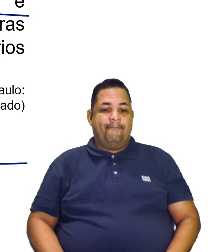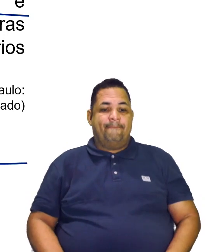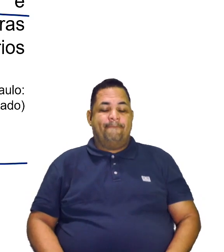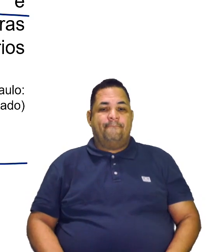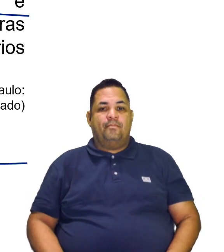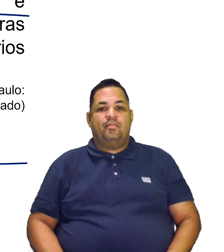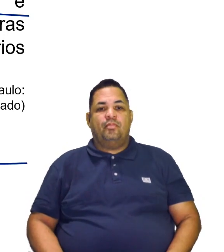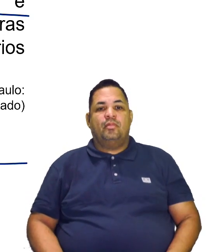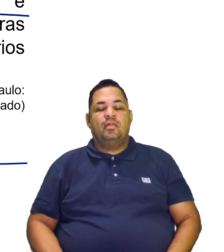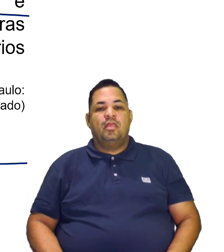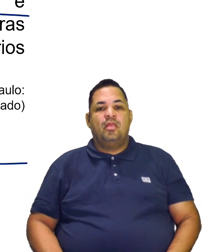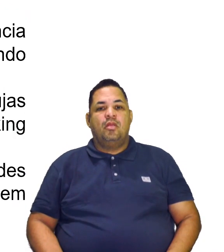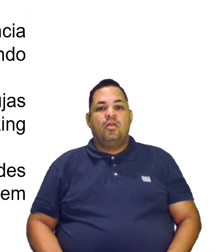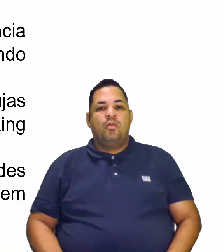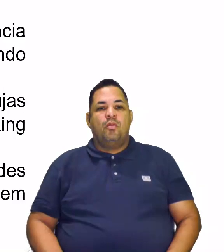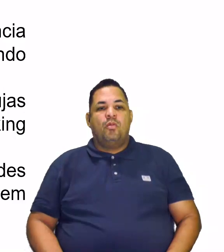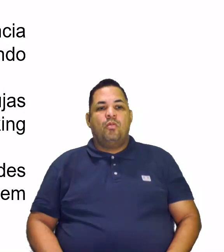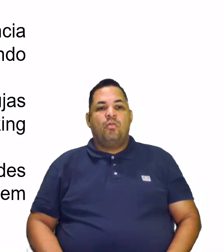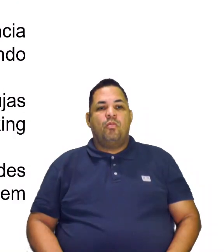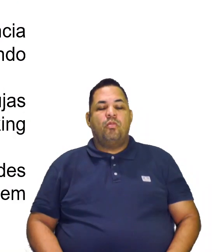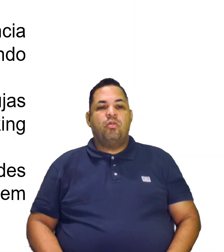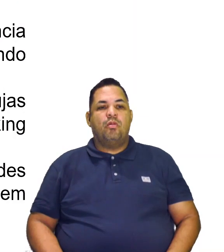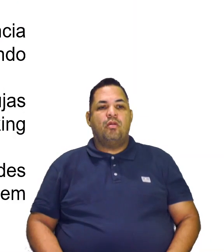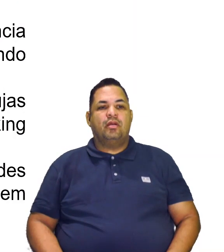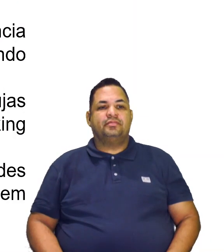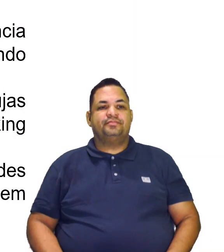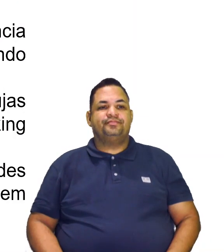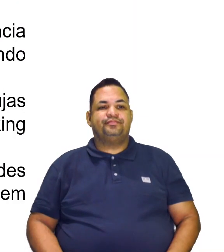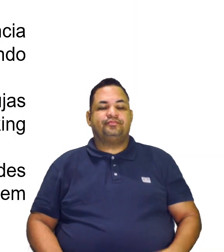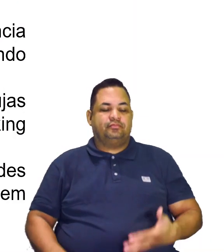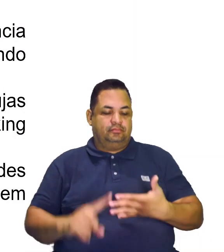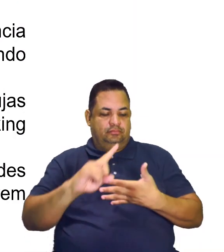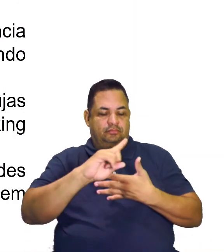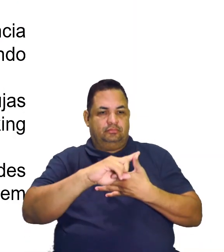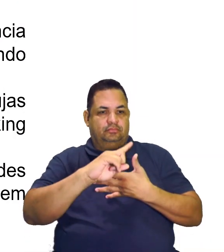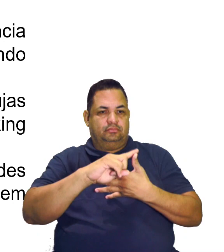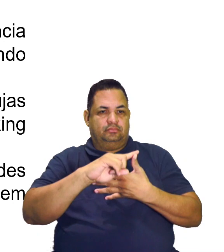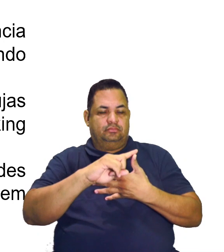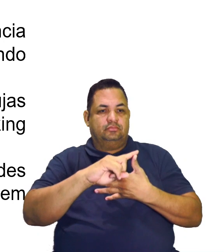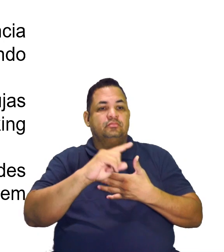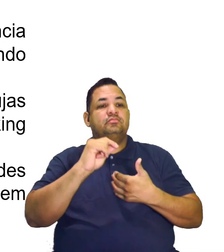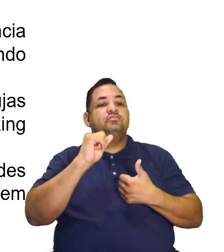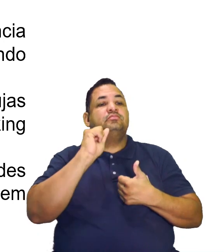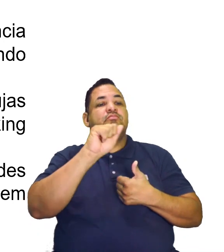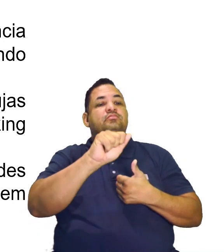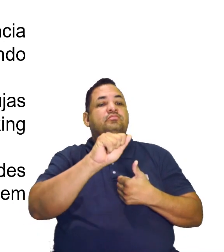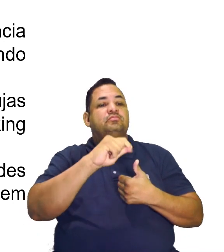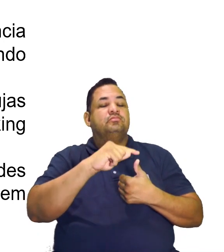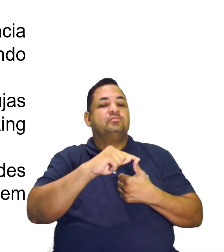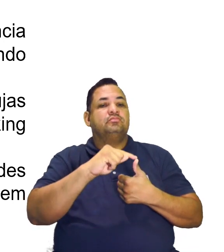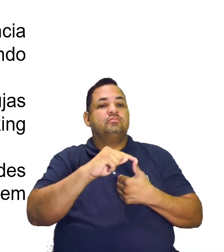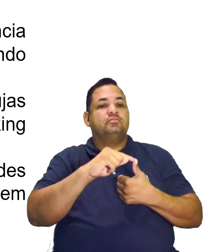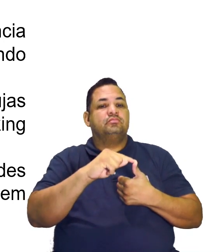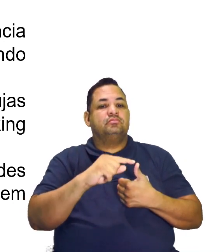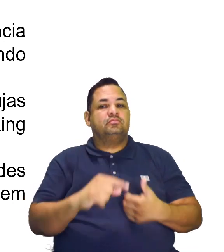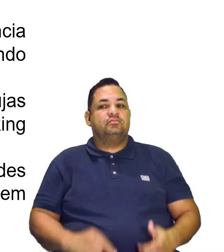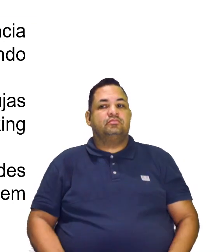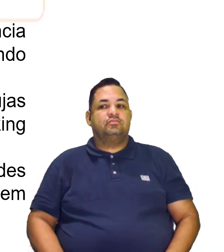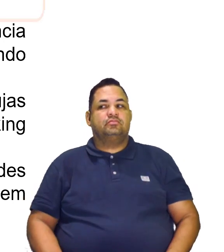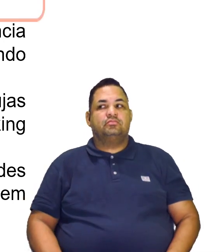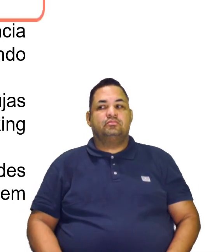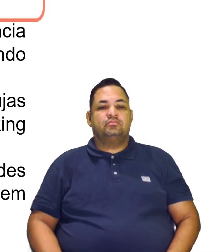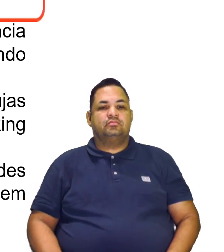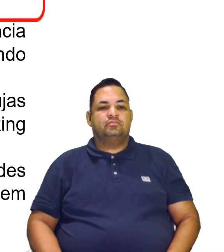dança revela todo o seu valor, ela revela, vamos direto à